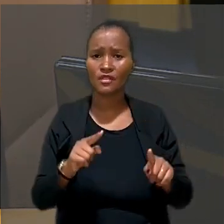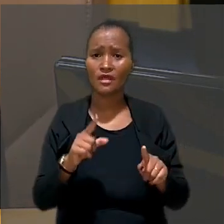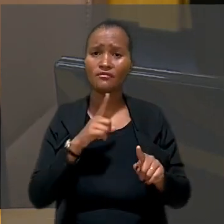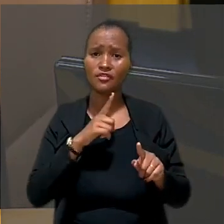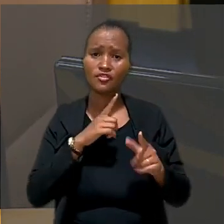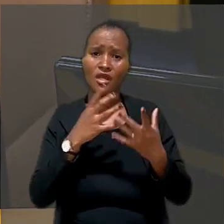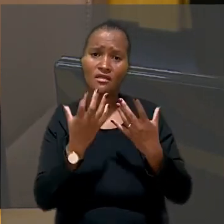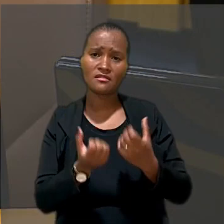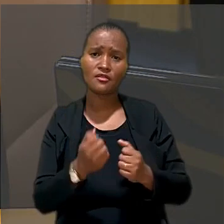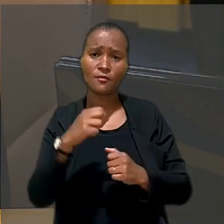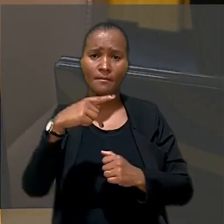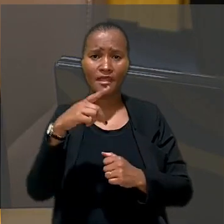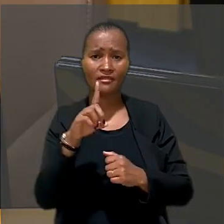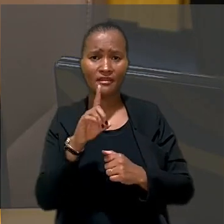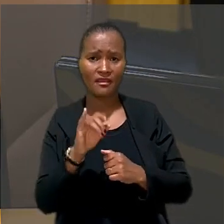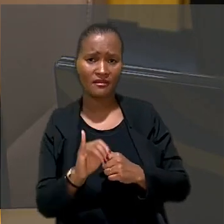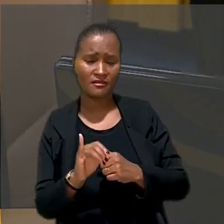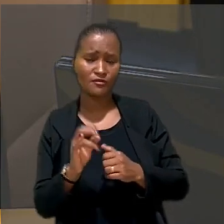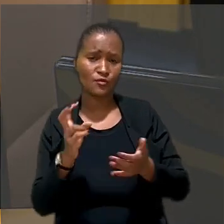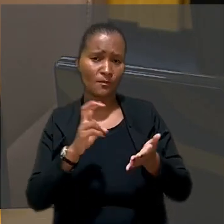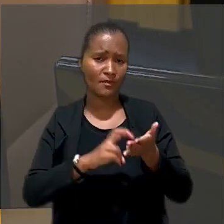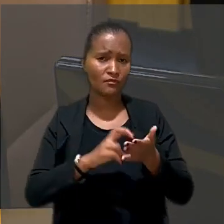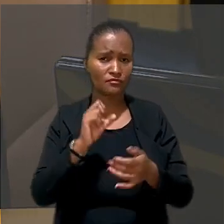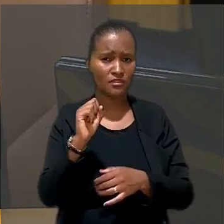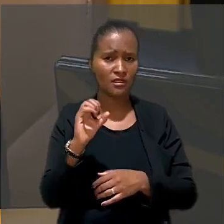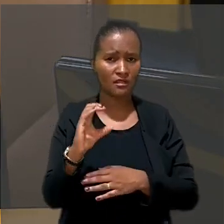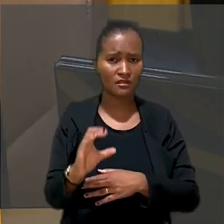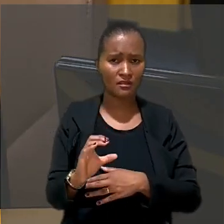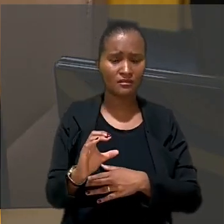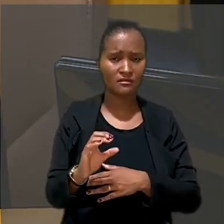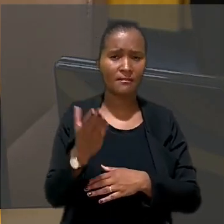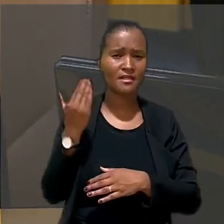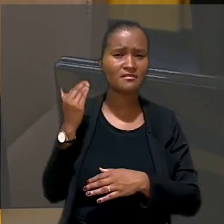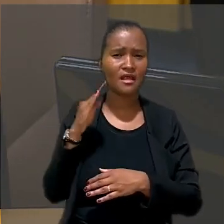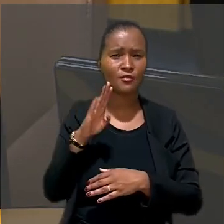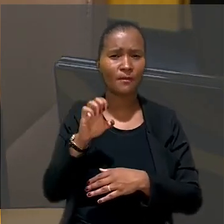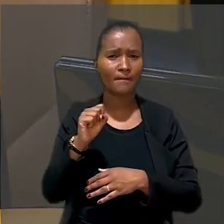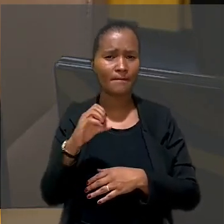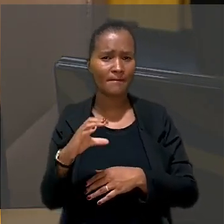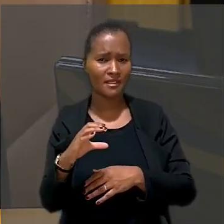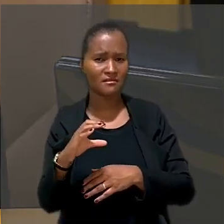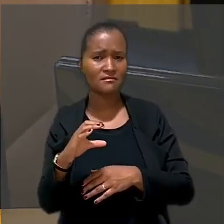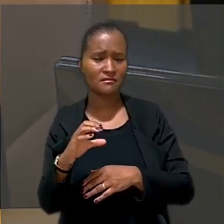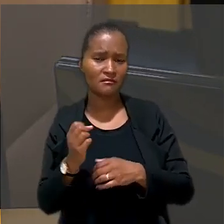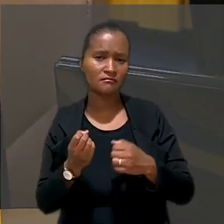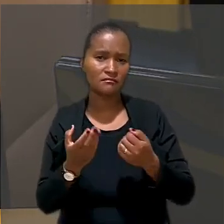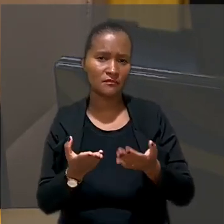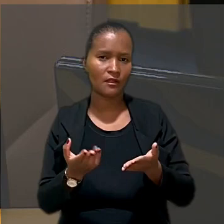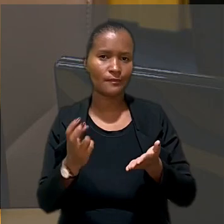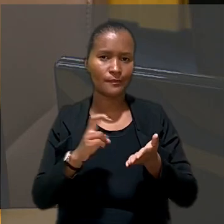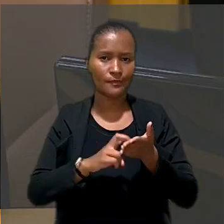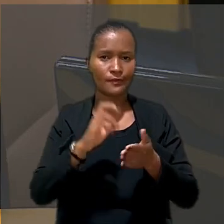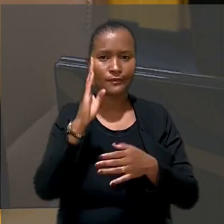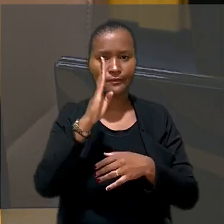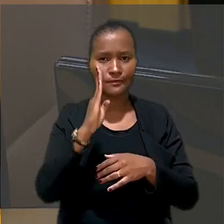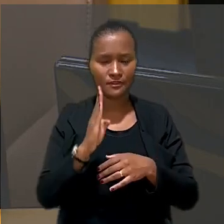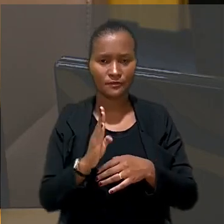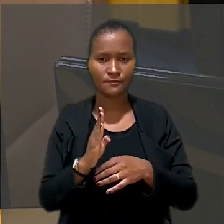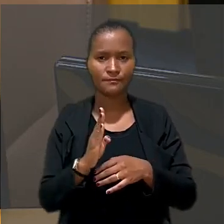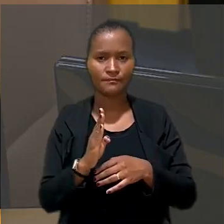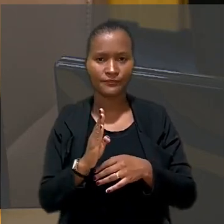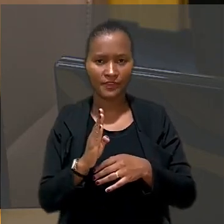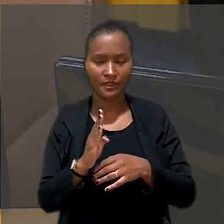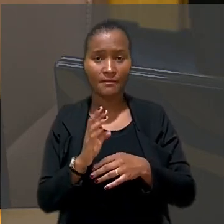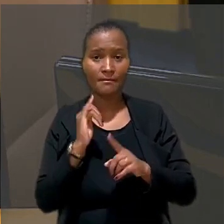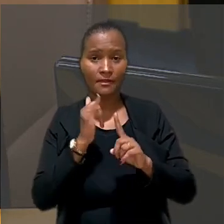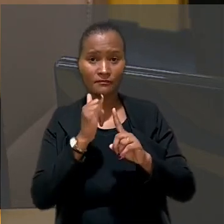havia aderido ao PDI do Banco do Estado de Santa Catarina, o antigo BESC, sucedido pelo Banco do Brasil. Para